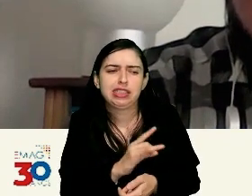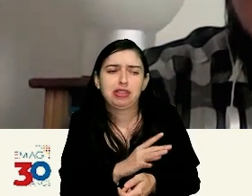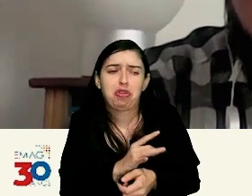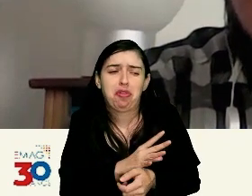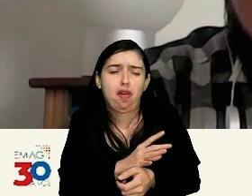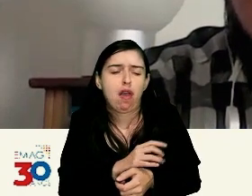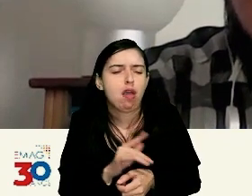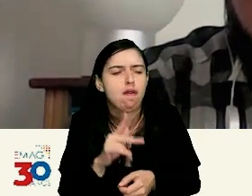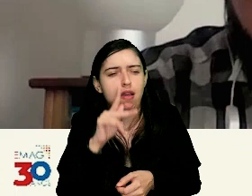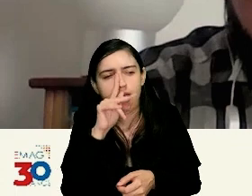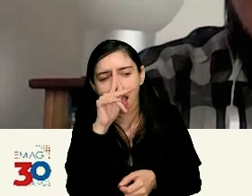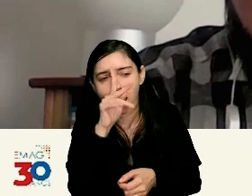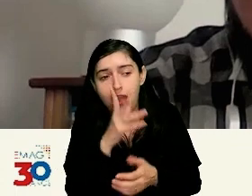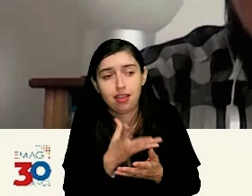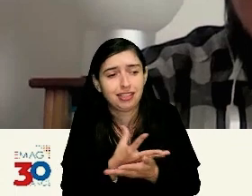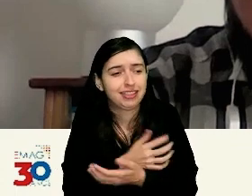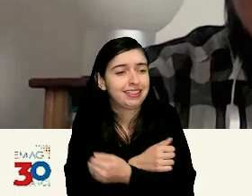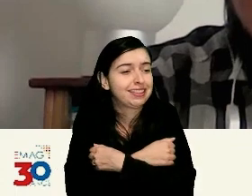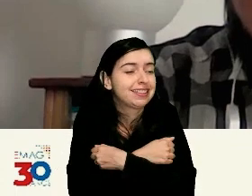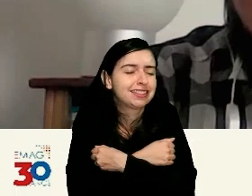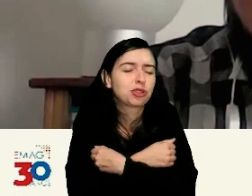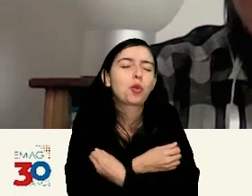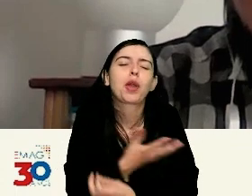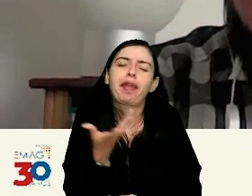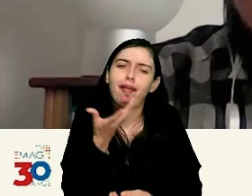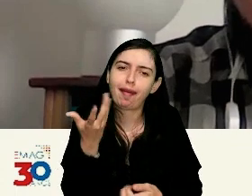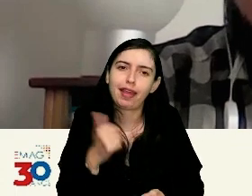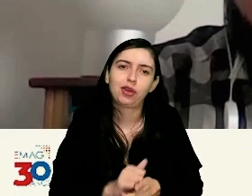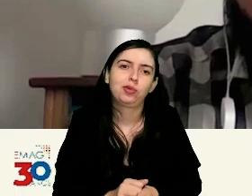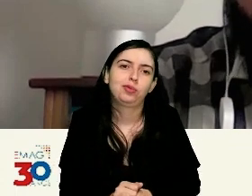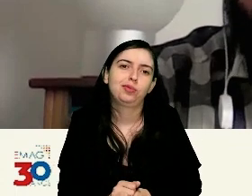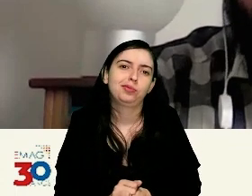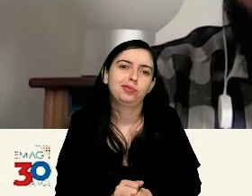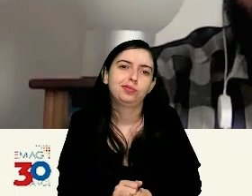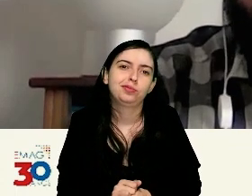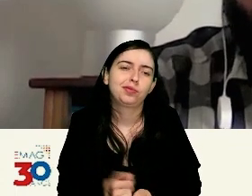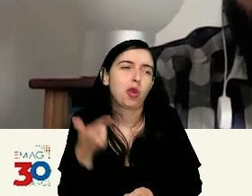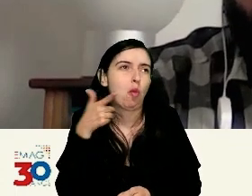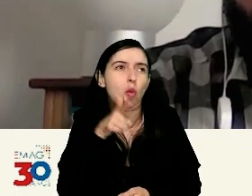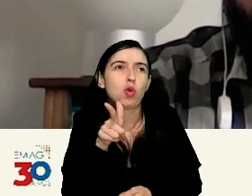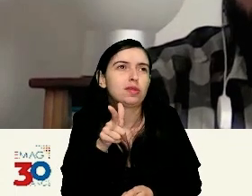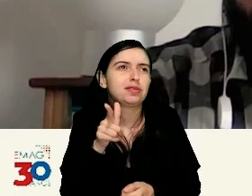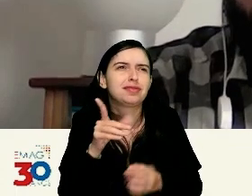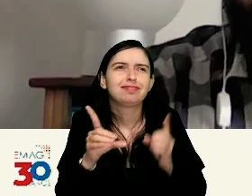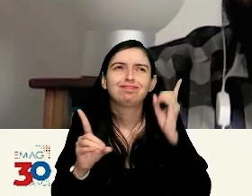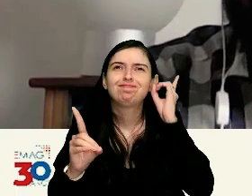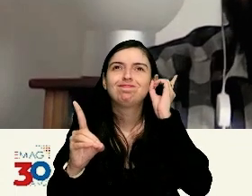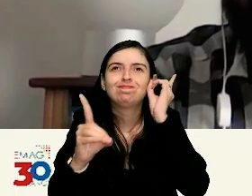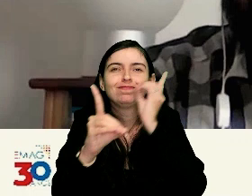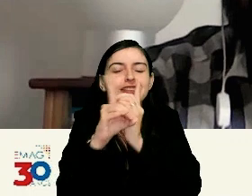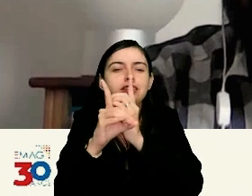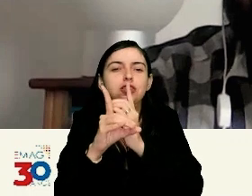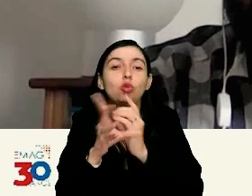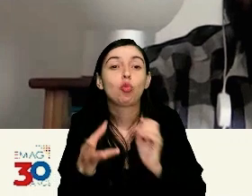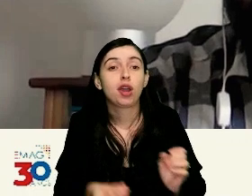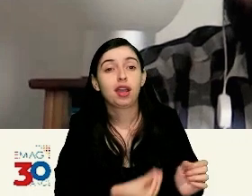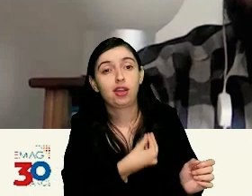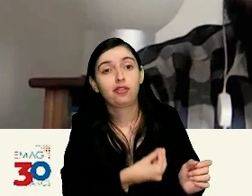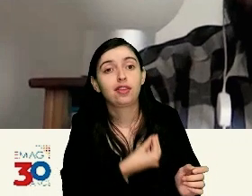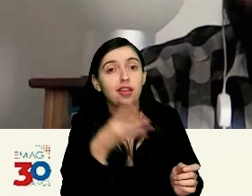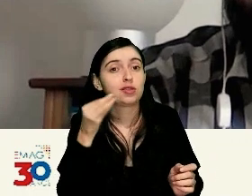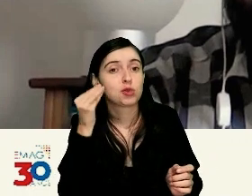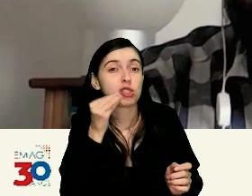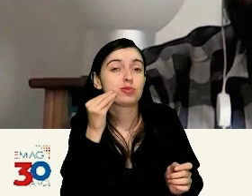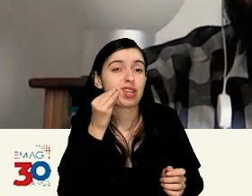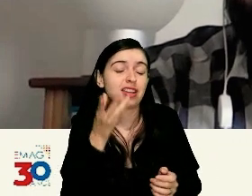e queria te abraçar, meu amigo, porque eu não consigo alcançar o que você vivenciou. Mas o meu desejo é